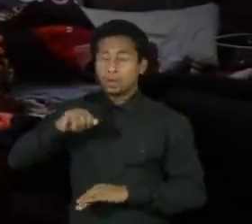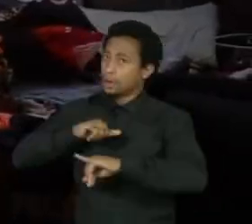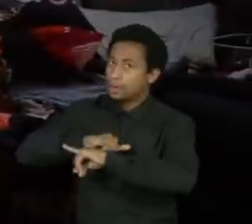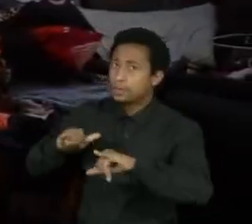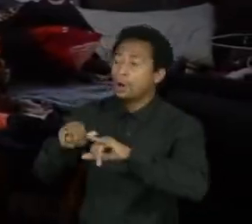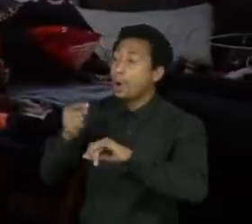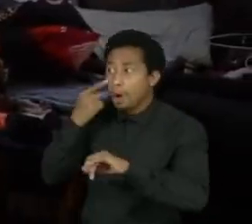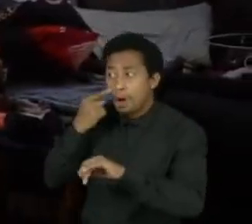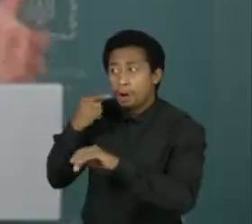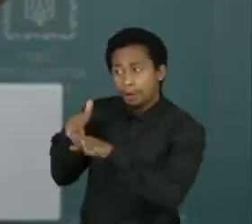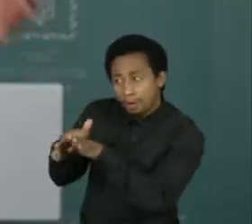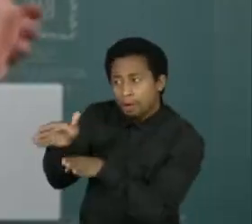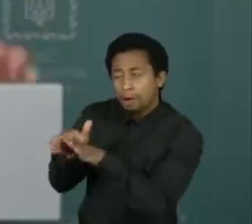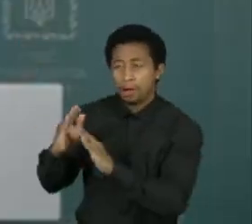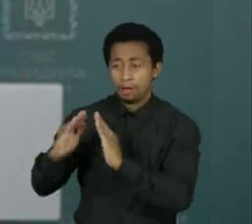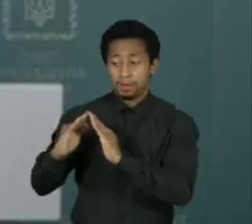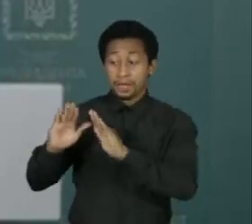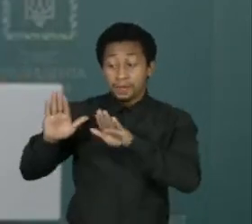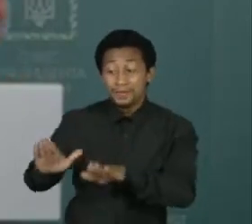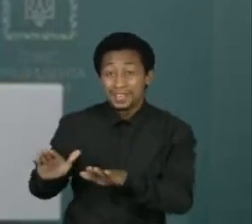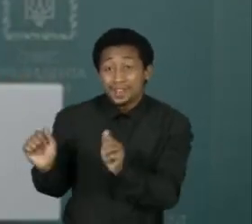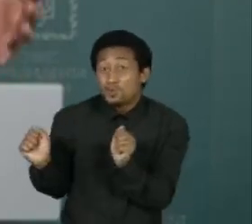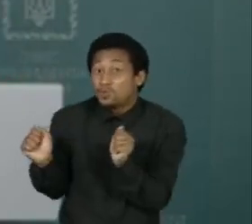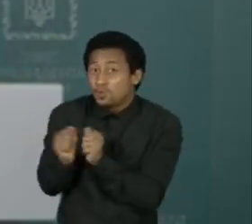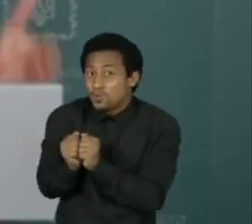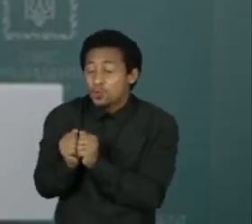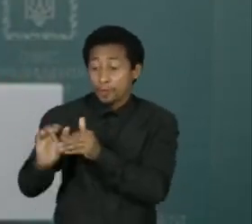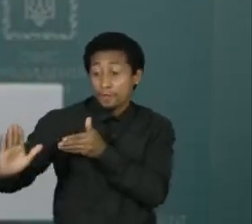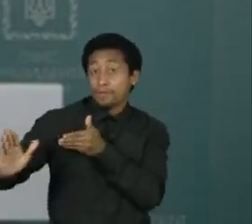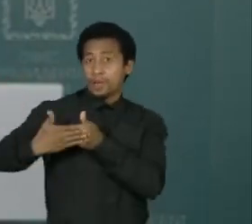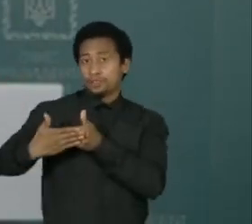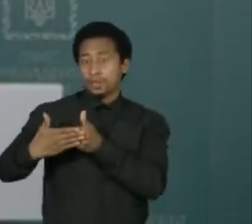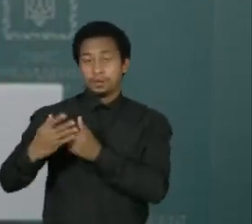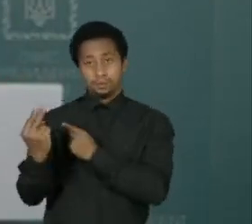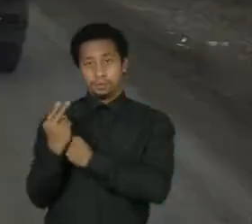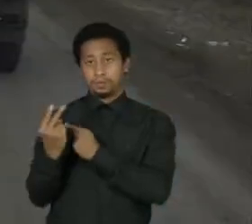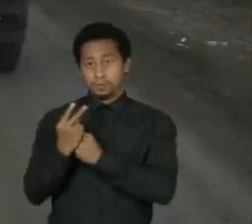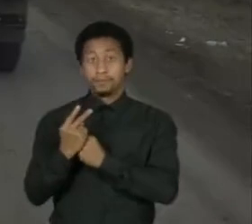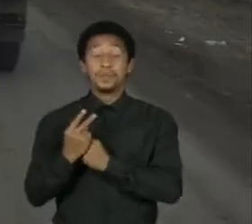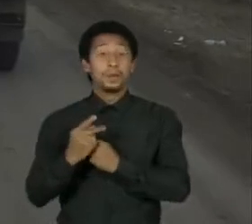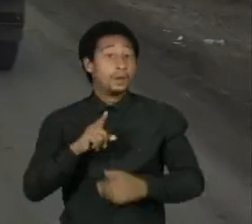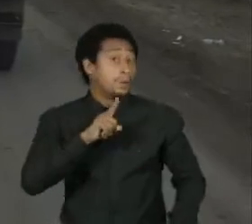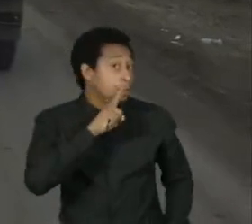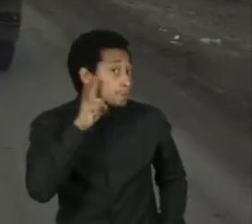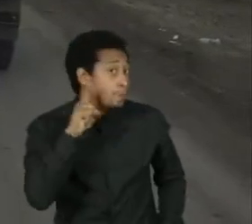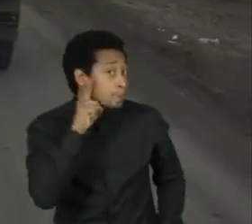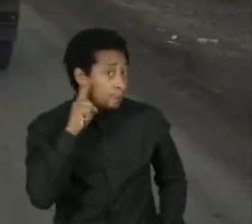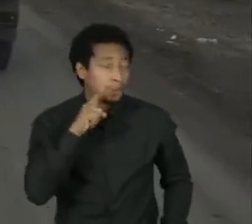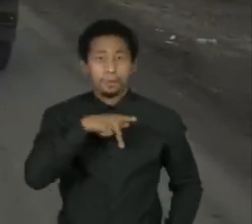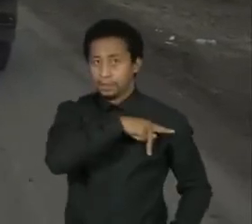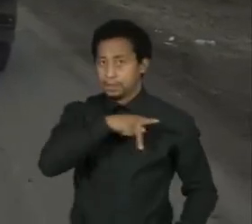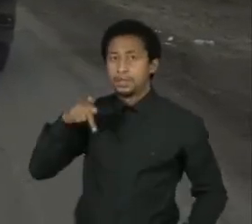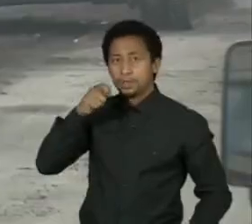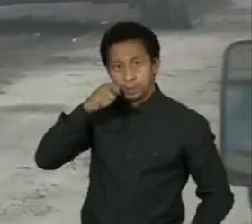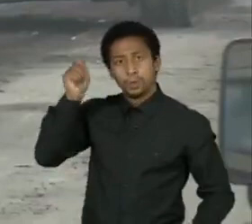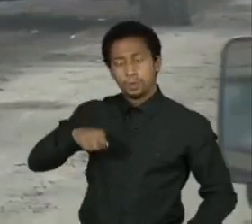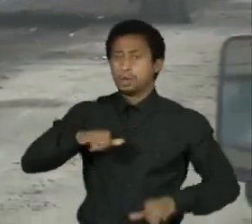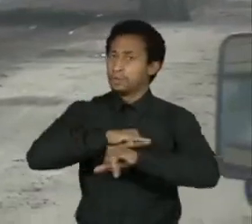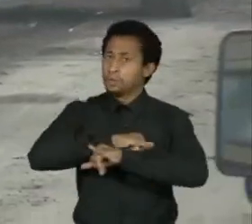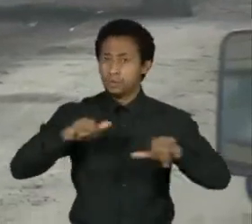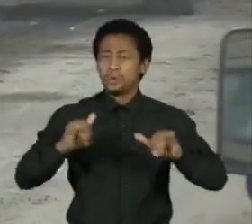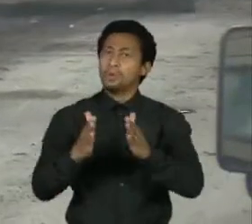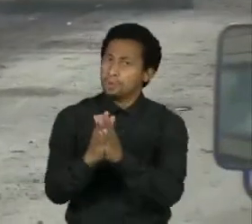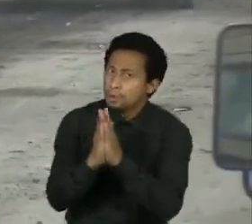em lugares fechados. O presidente Zelensky, em um dos seus pronunciamentos diários, pediu mais uma vez para que o